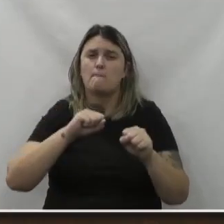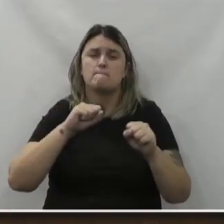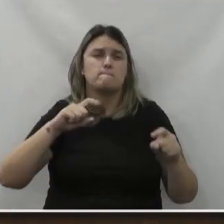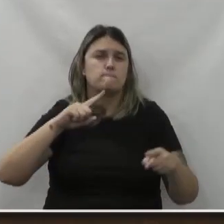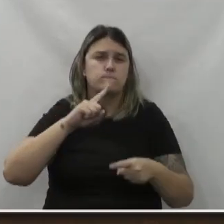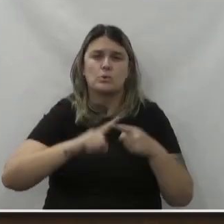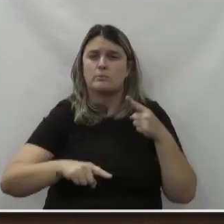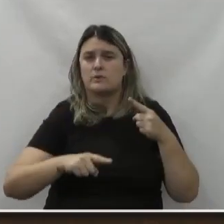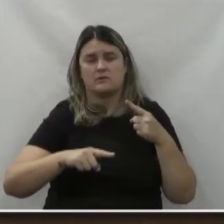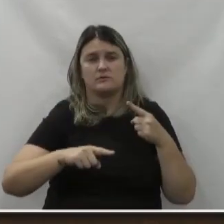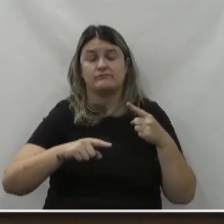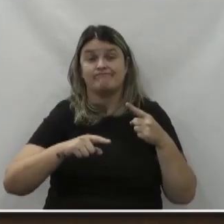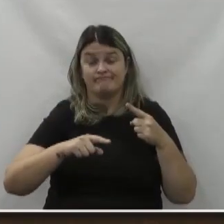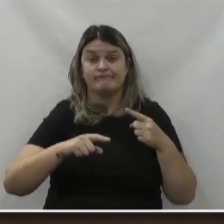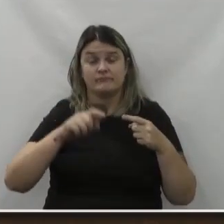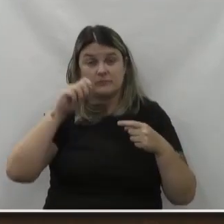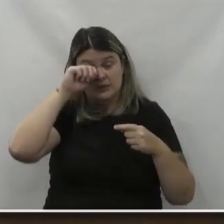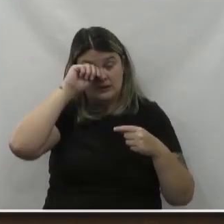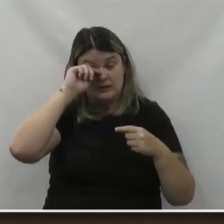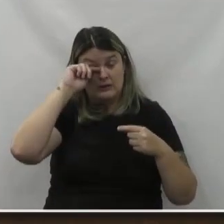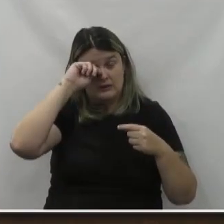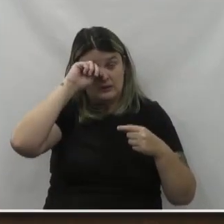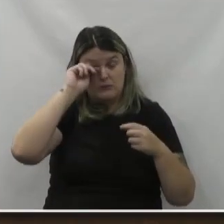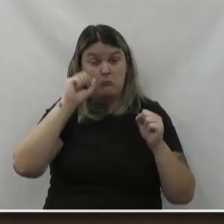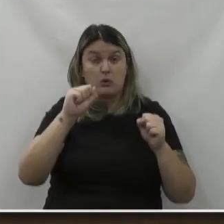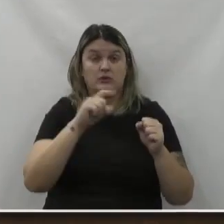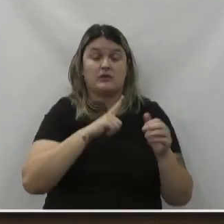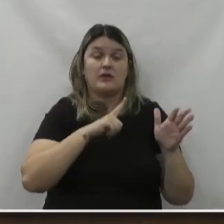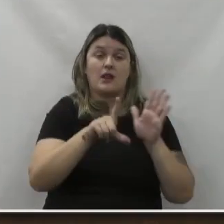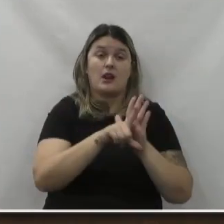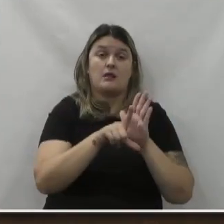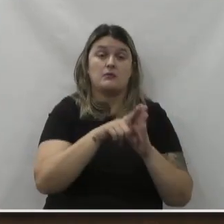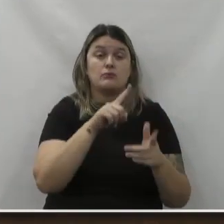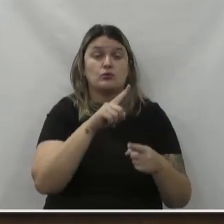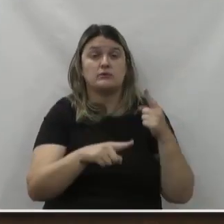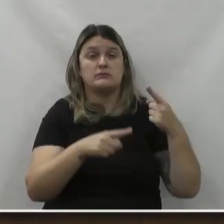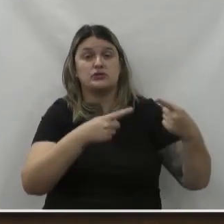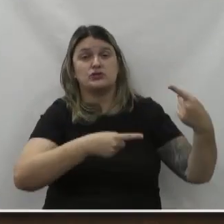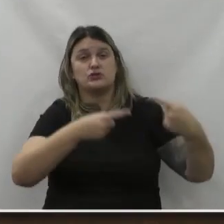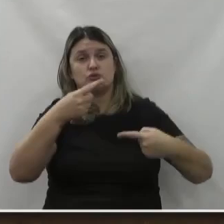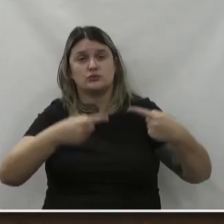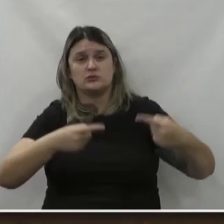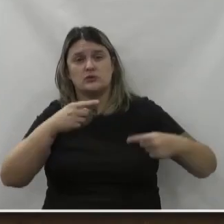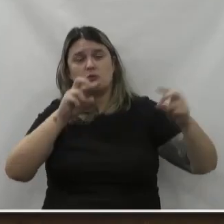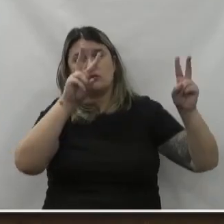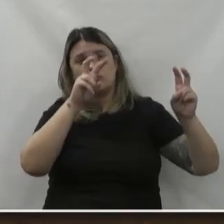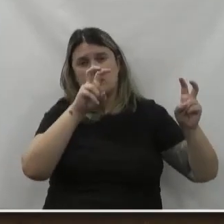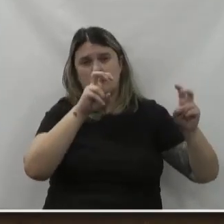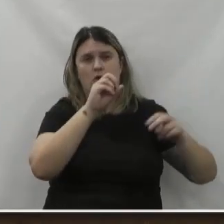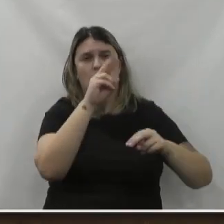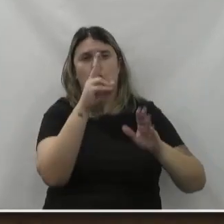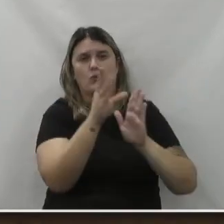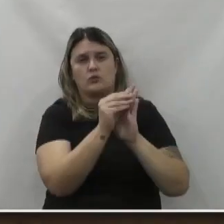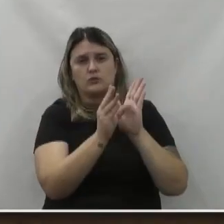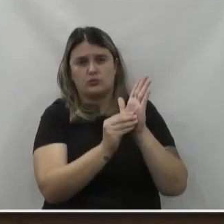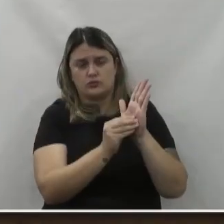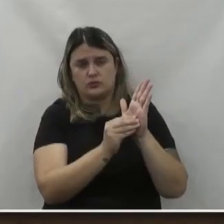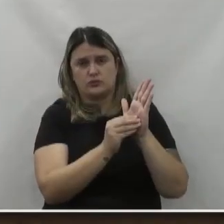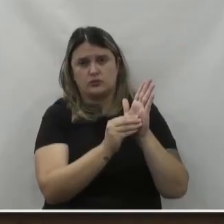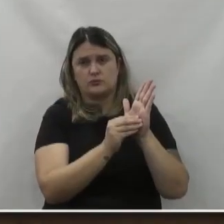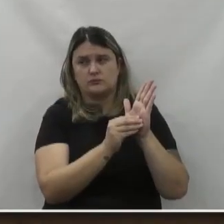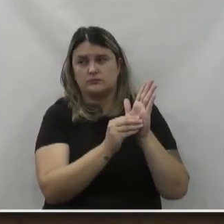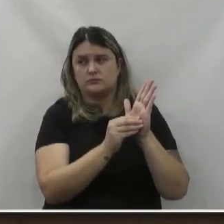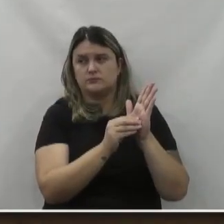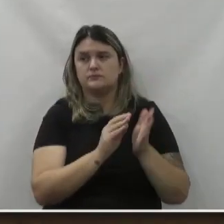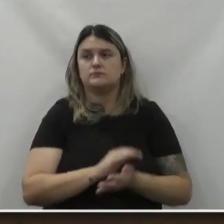Pode haver legislação ou regulamentos que proíbem a discussão de determinadas matérias